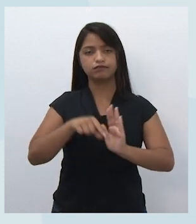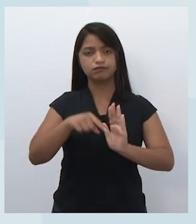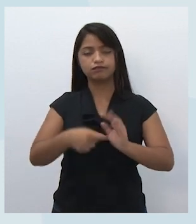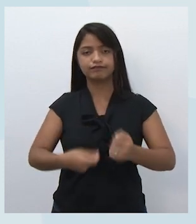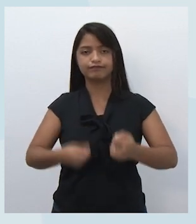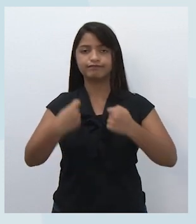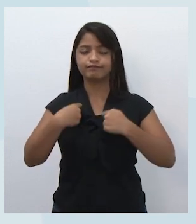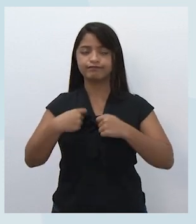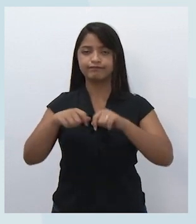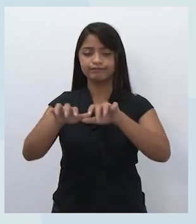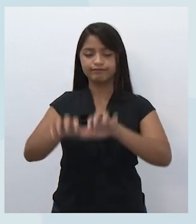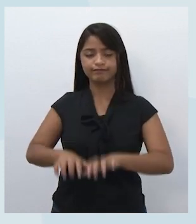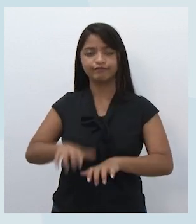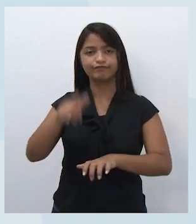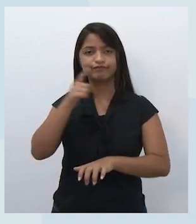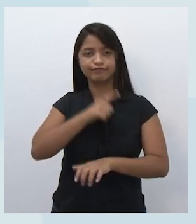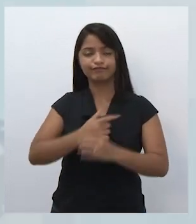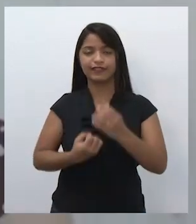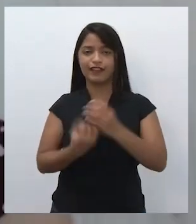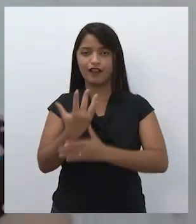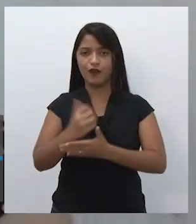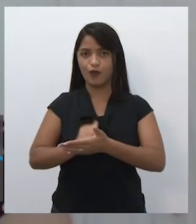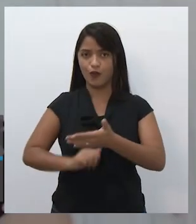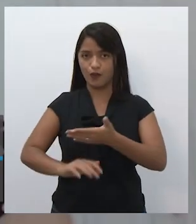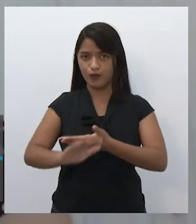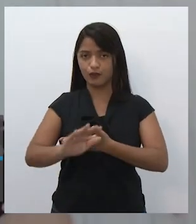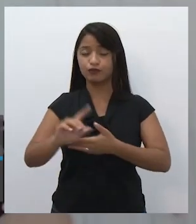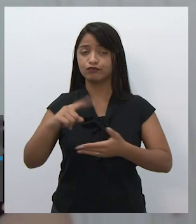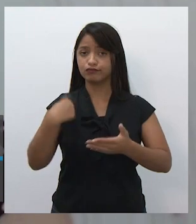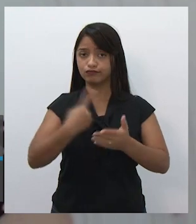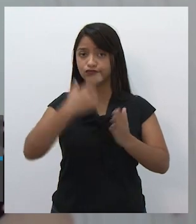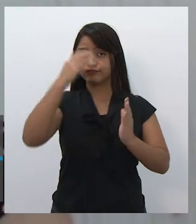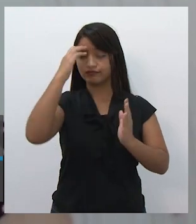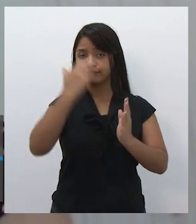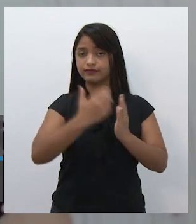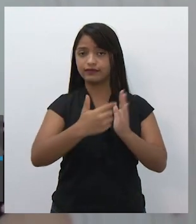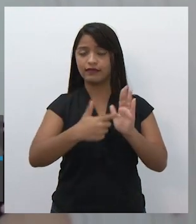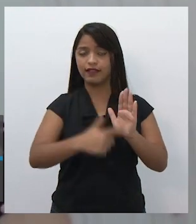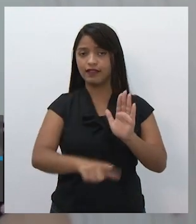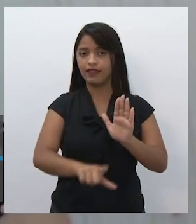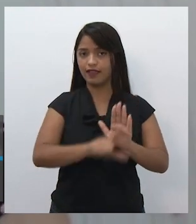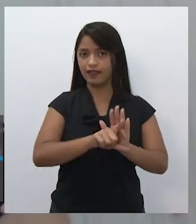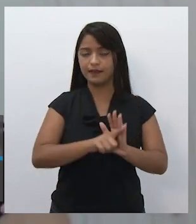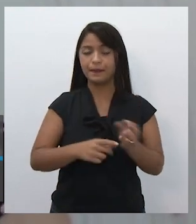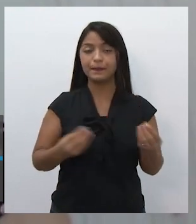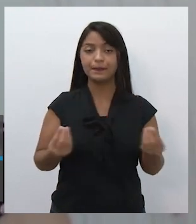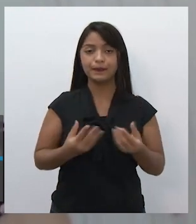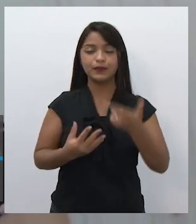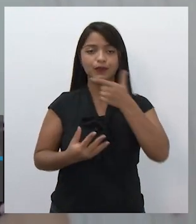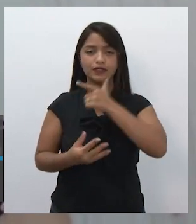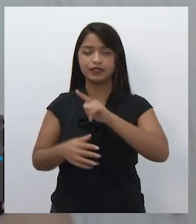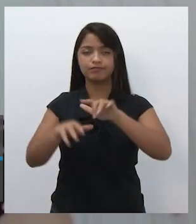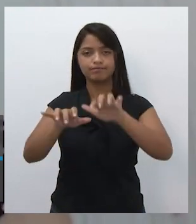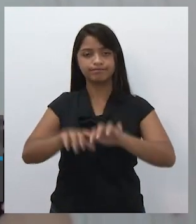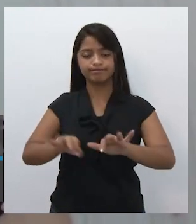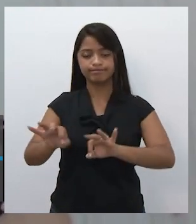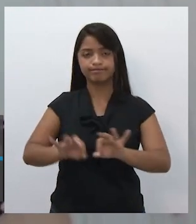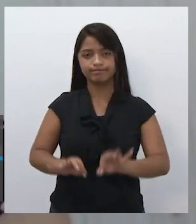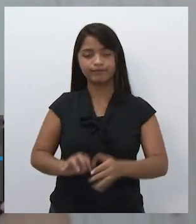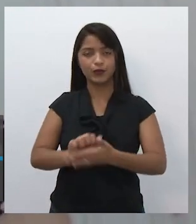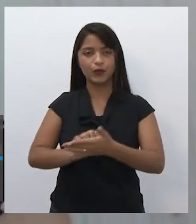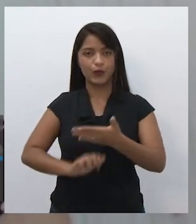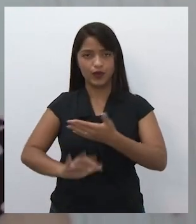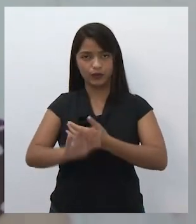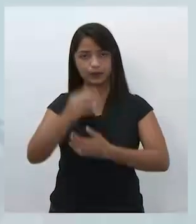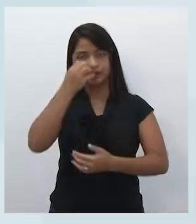nós, né? Nós nos embasamos em toda uma legislação para a construção desse currículo. Então, nós